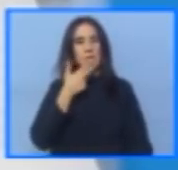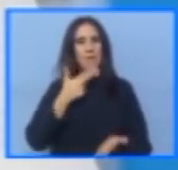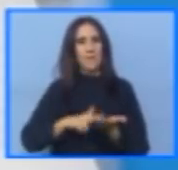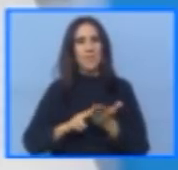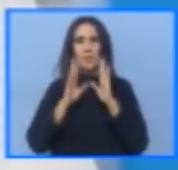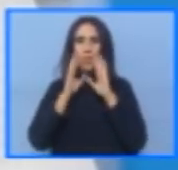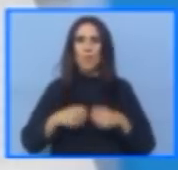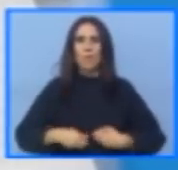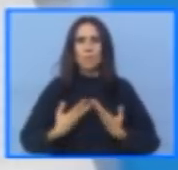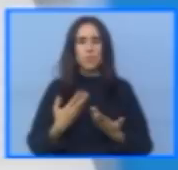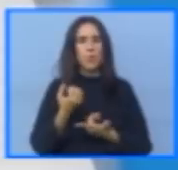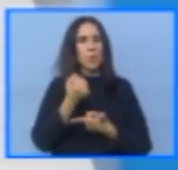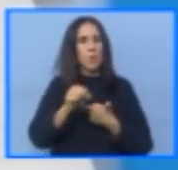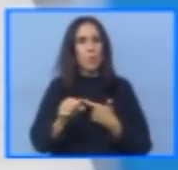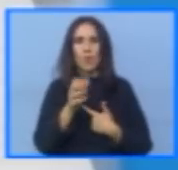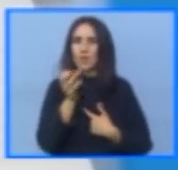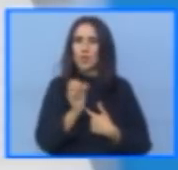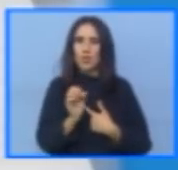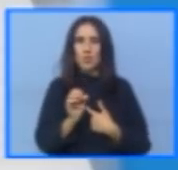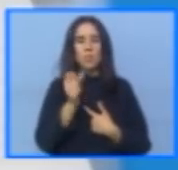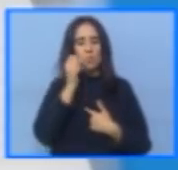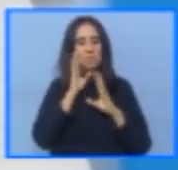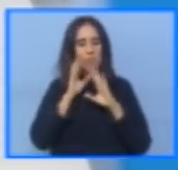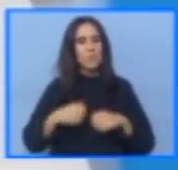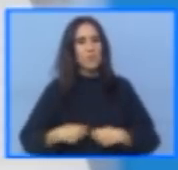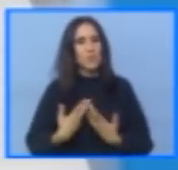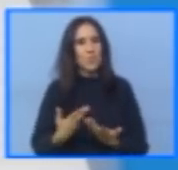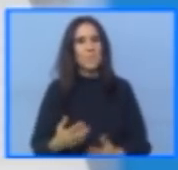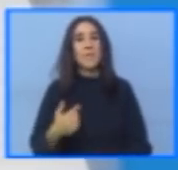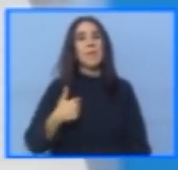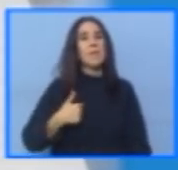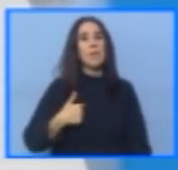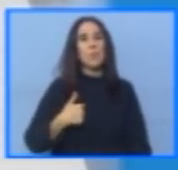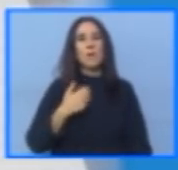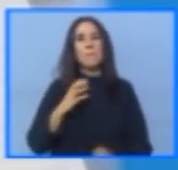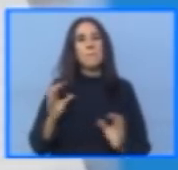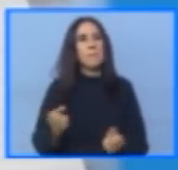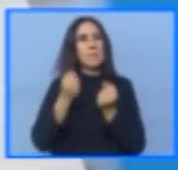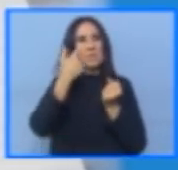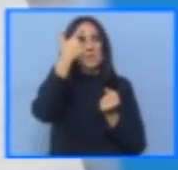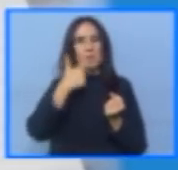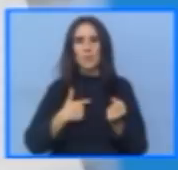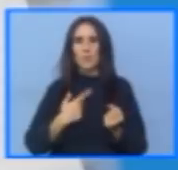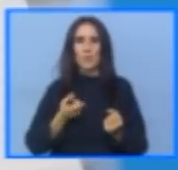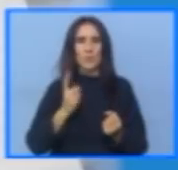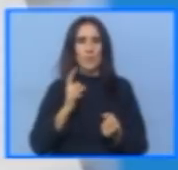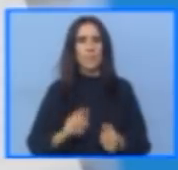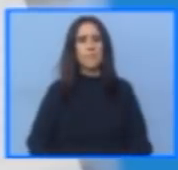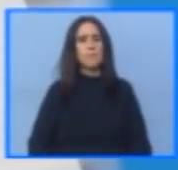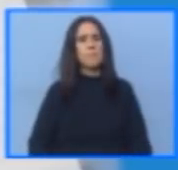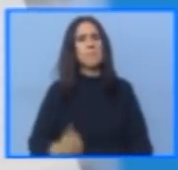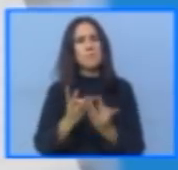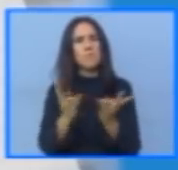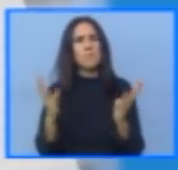verdade e não negou. Ele confessou: eu não sou o Messias. Eles